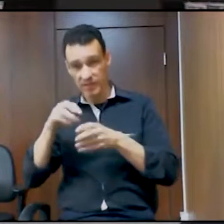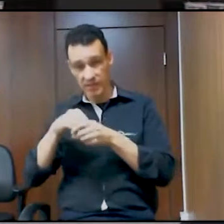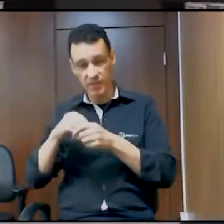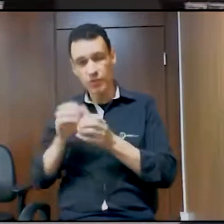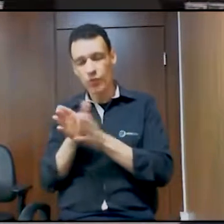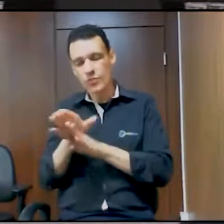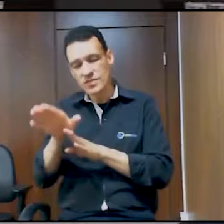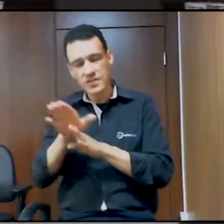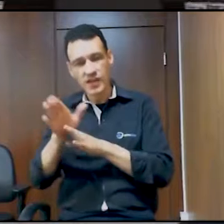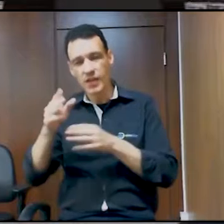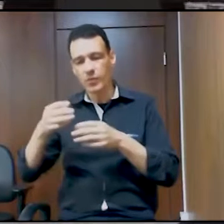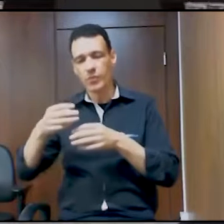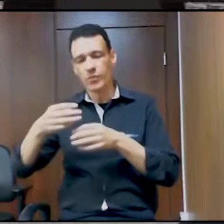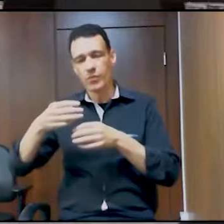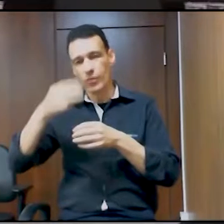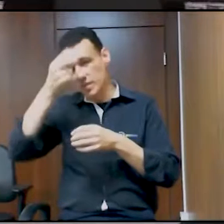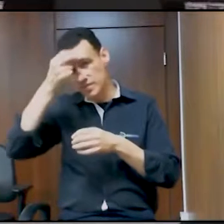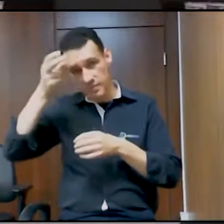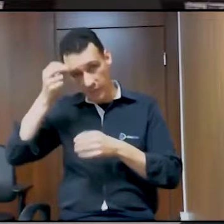frente.